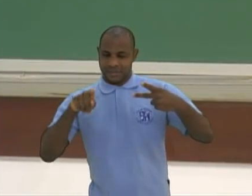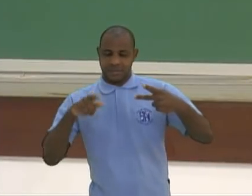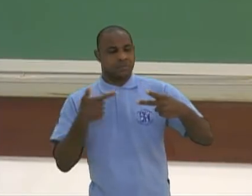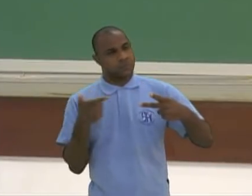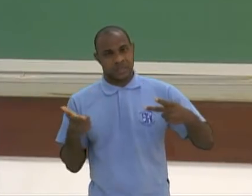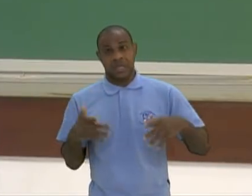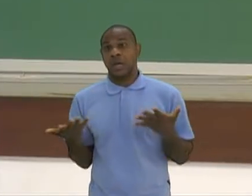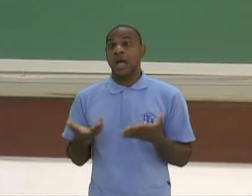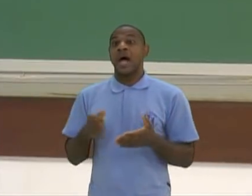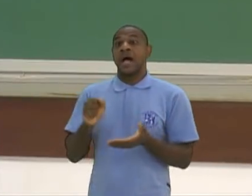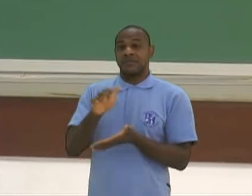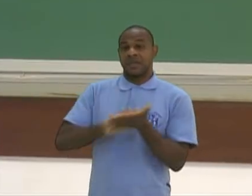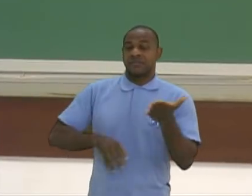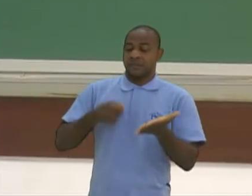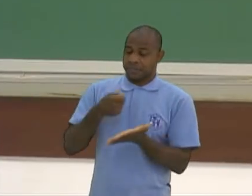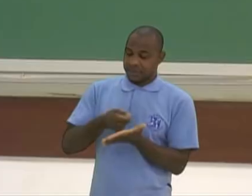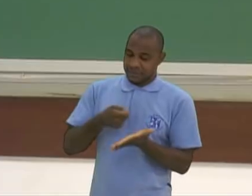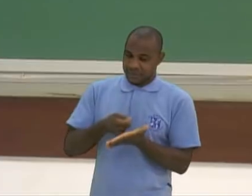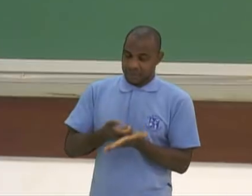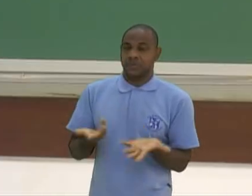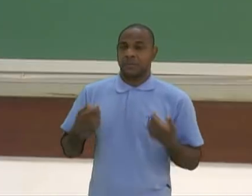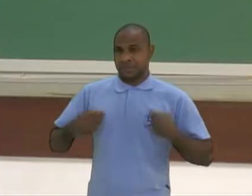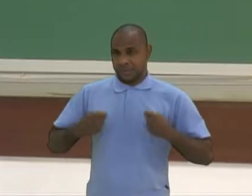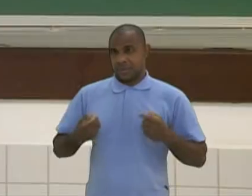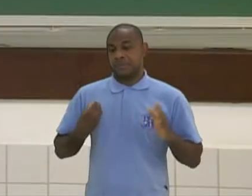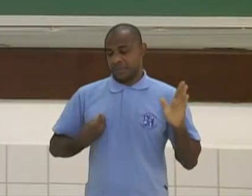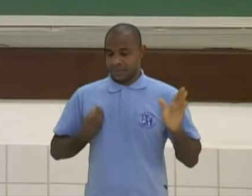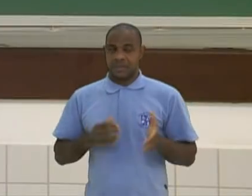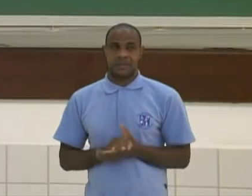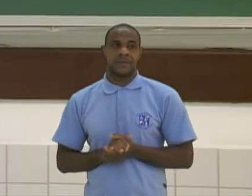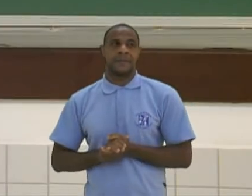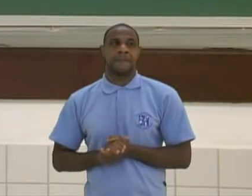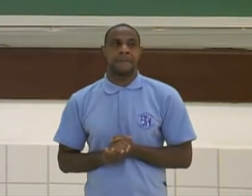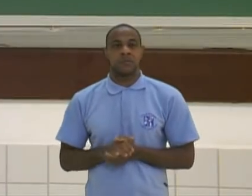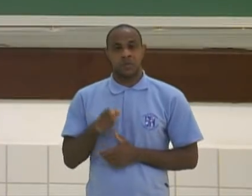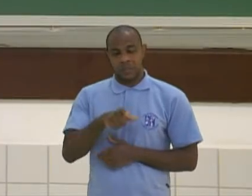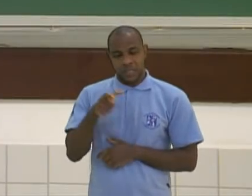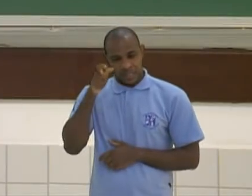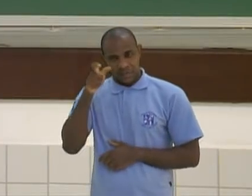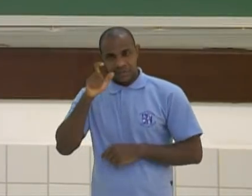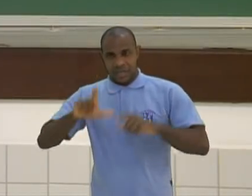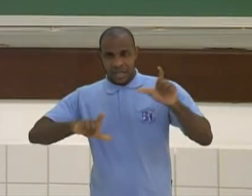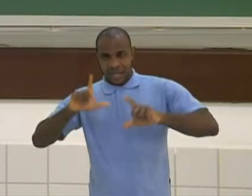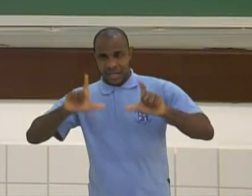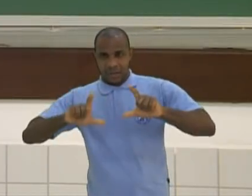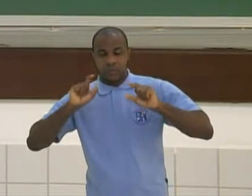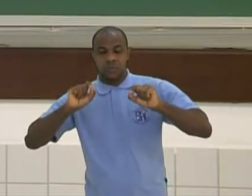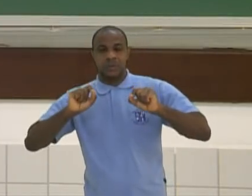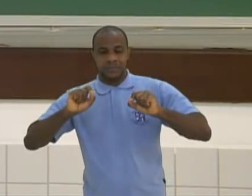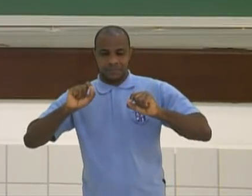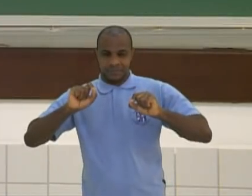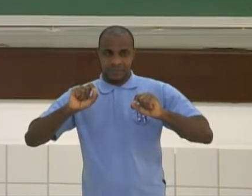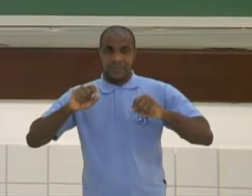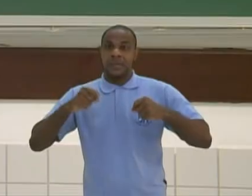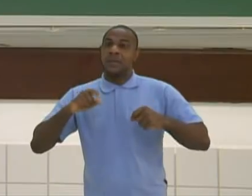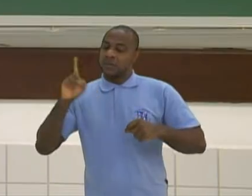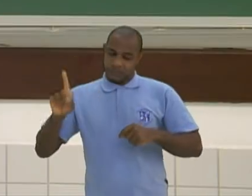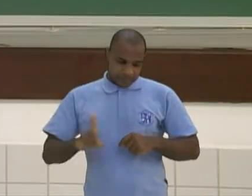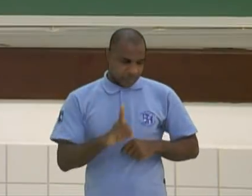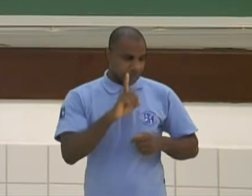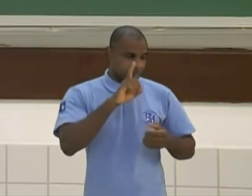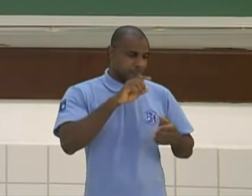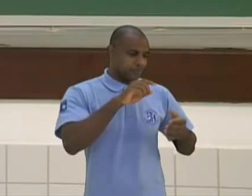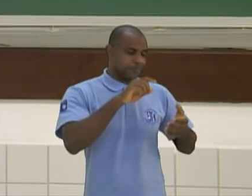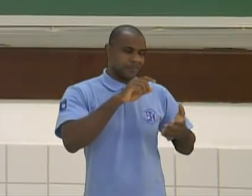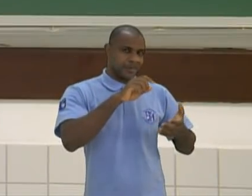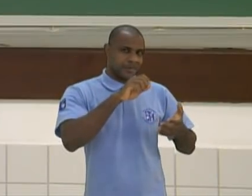atividade obrigatória é quem dá a presença. Você assiste as aulas pela televisão, próximo recado, né? Pega o material impresso no colégio,